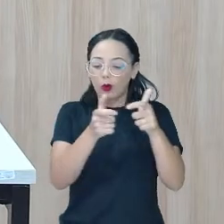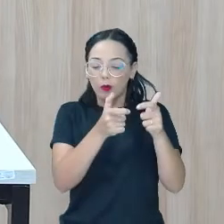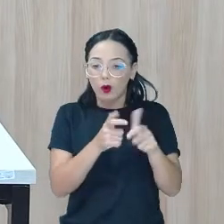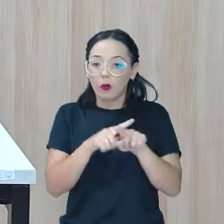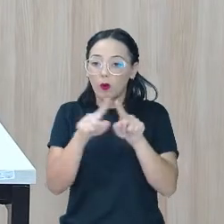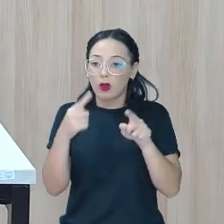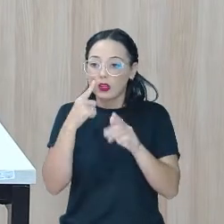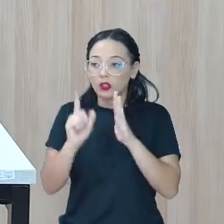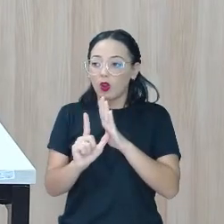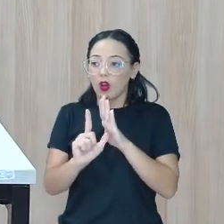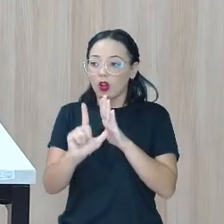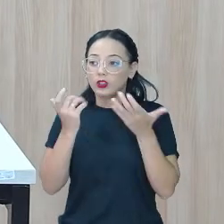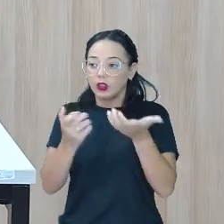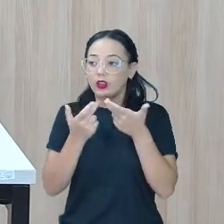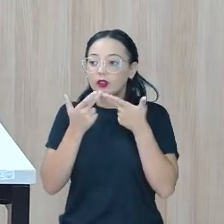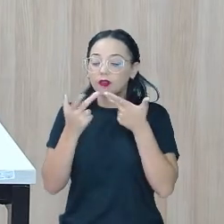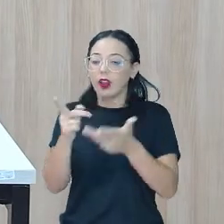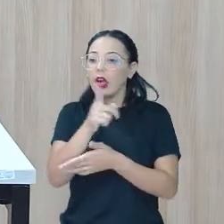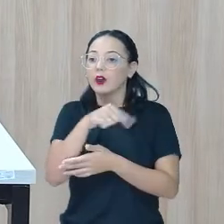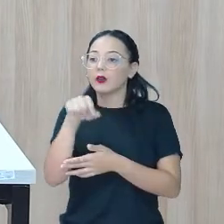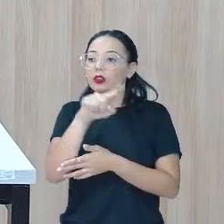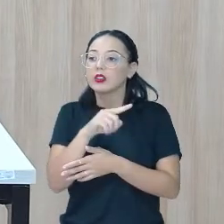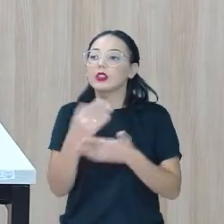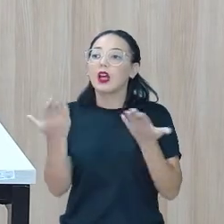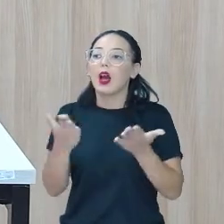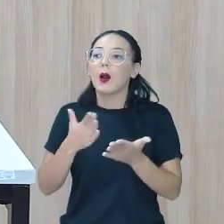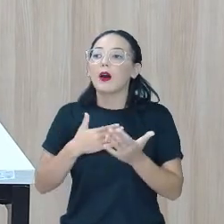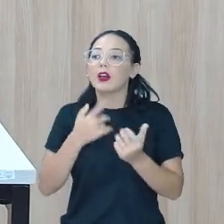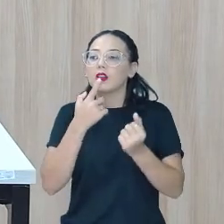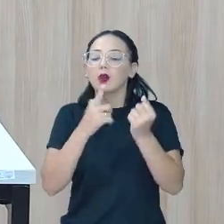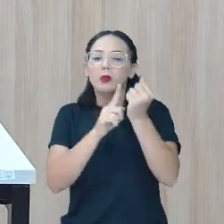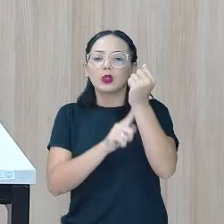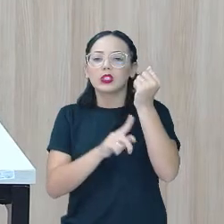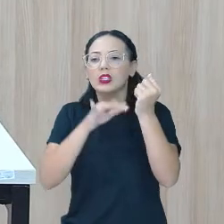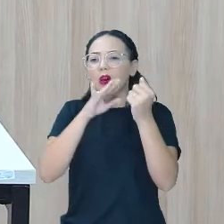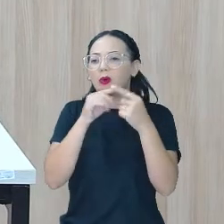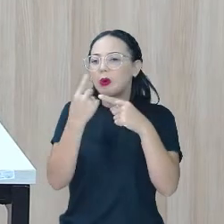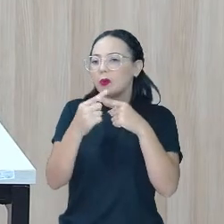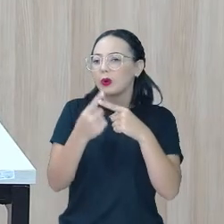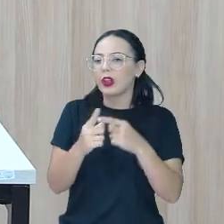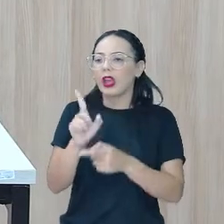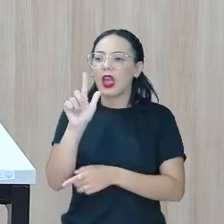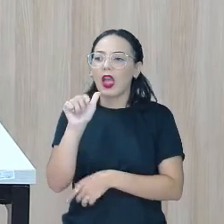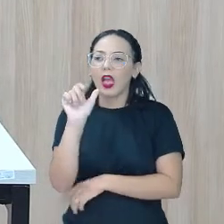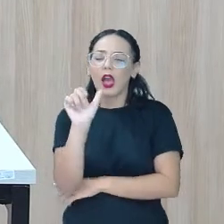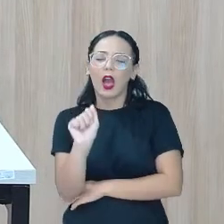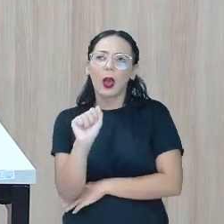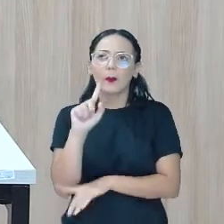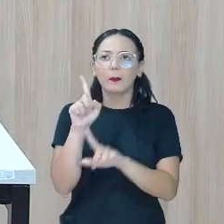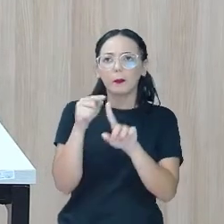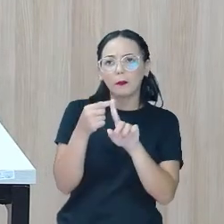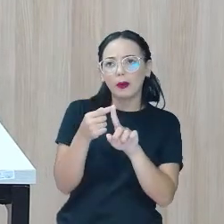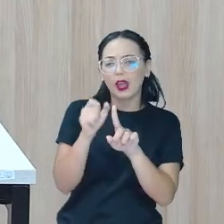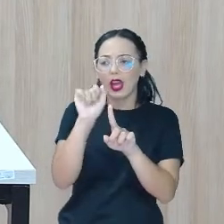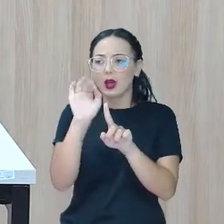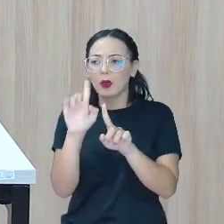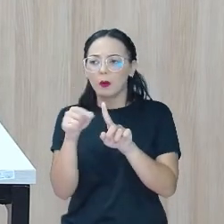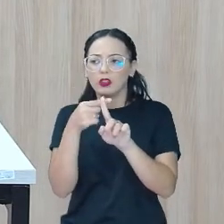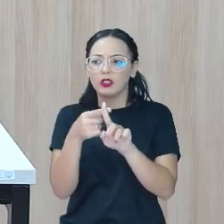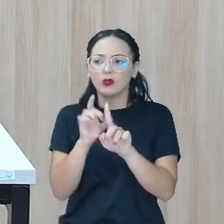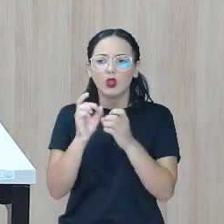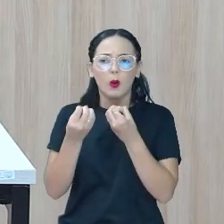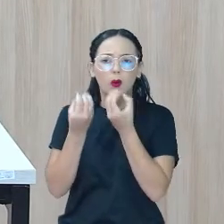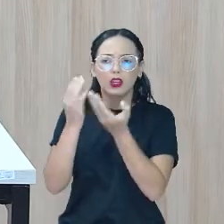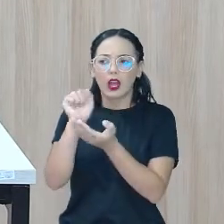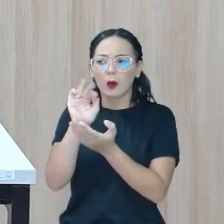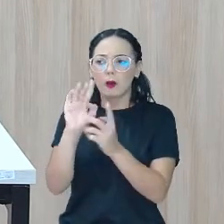antes disso, eu gostaria de dizer assim, o meu sangue não é muito bom, não. Ele é o AB positivo, só pode doar para AB